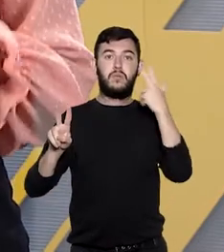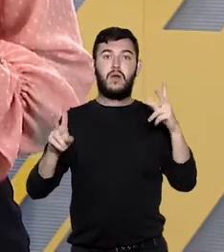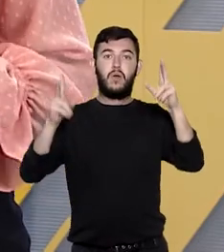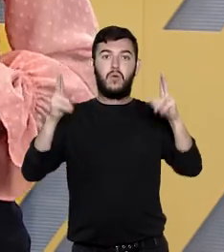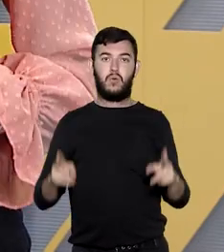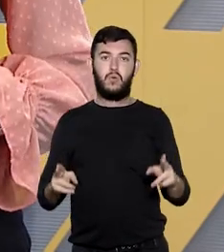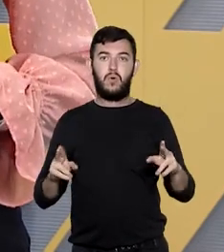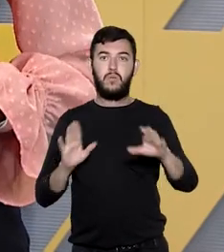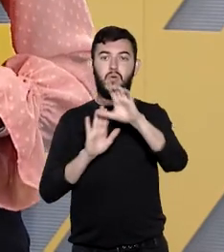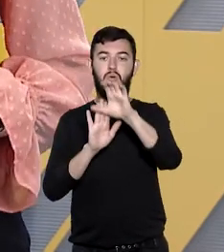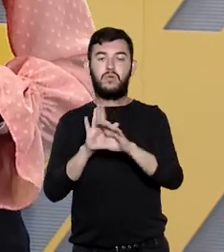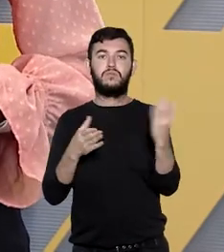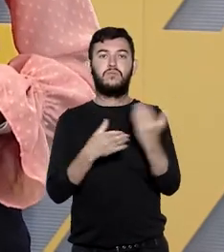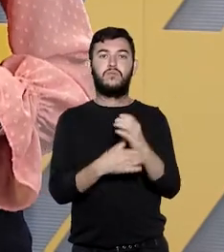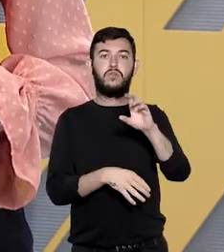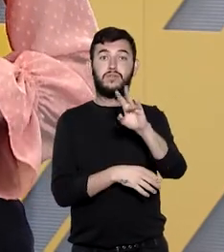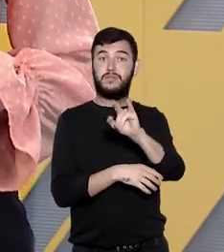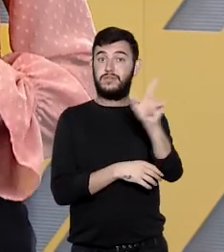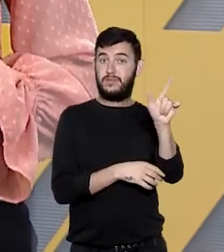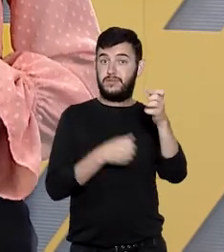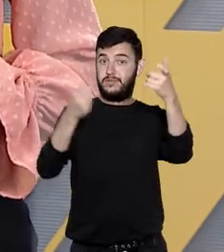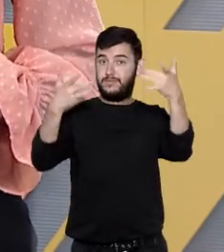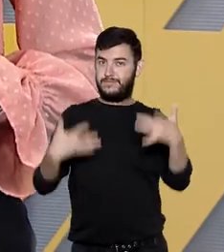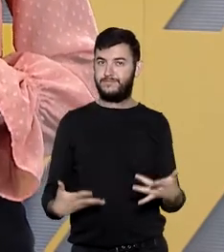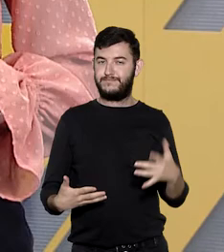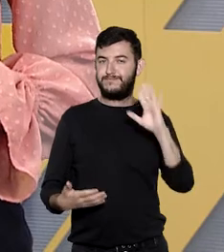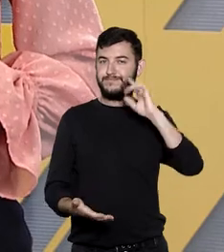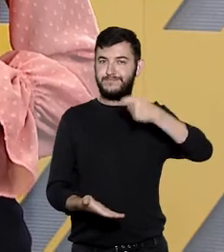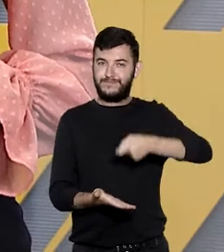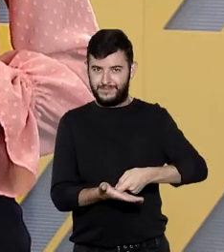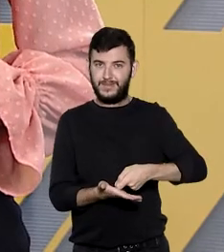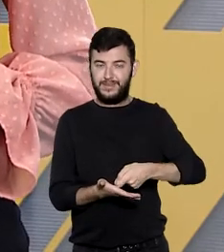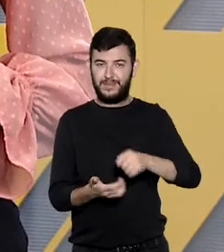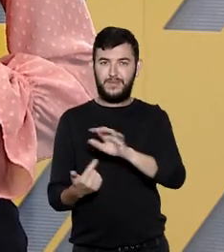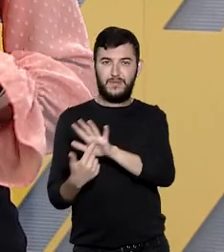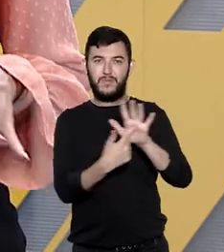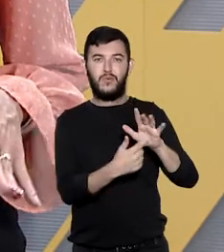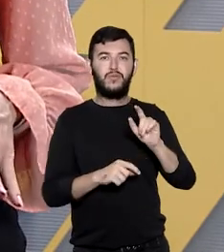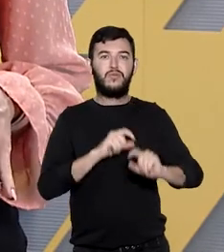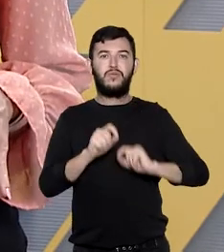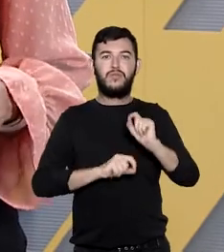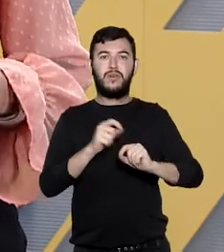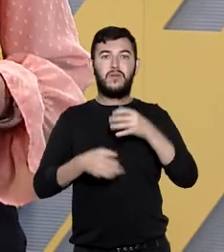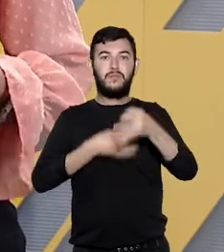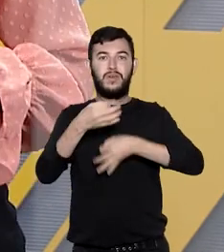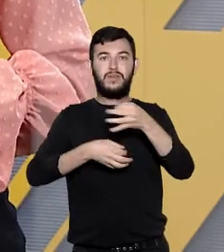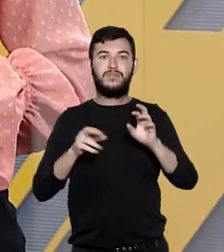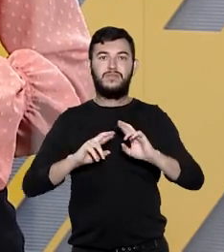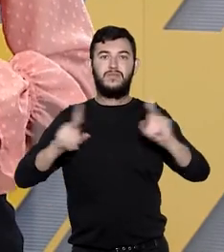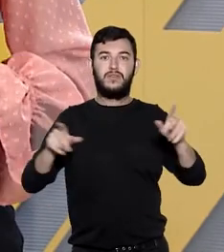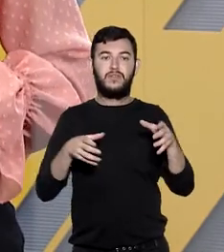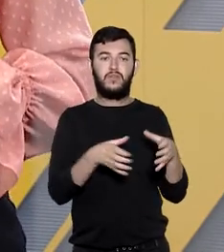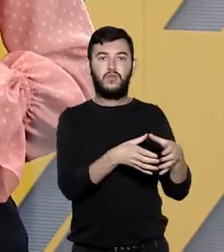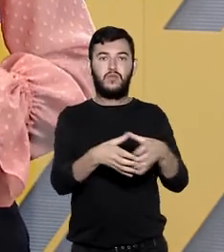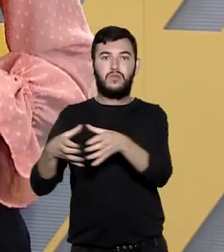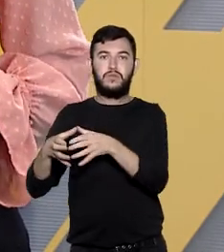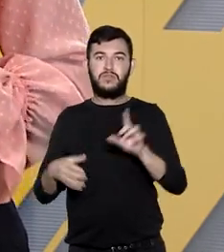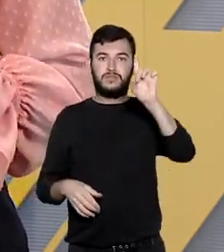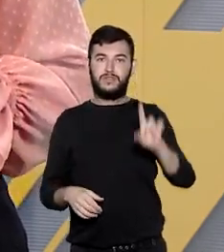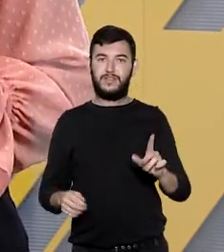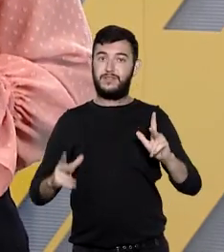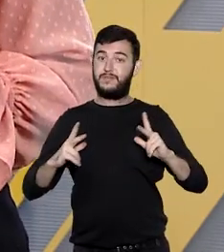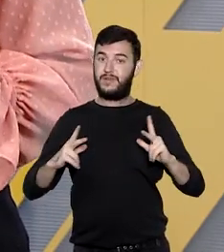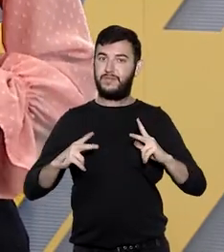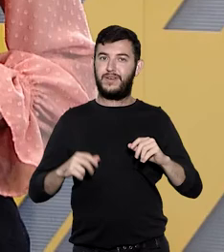conforme previsão do Código de Processo Civil. A decisão pacificou as posições divergentes entre as turmas de direito